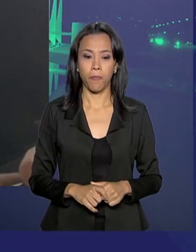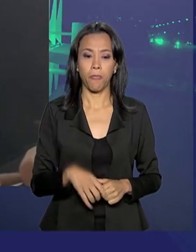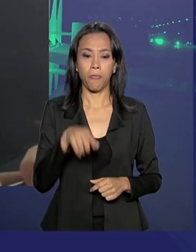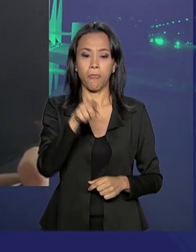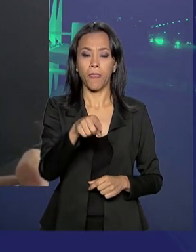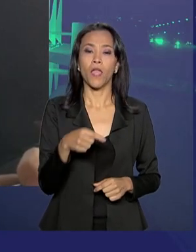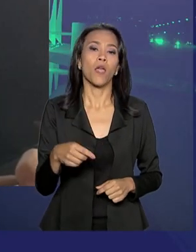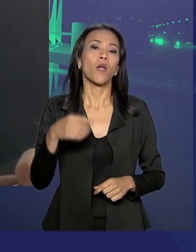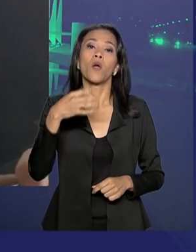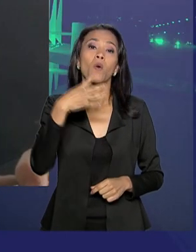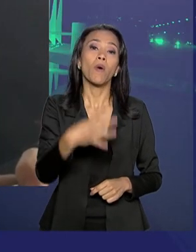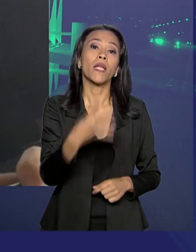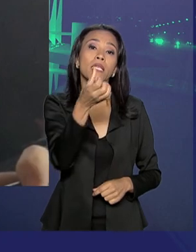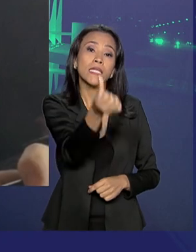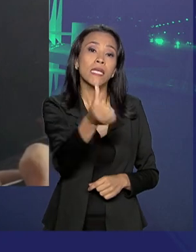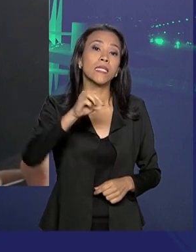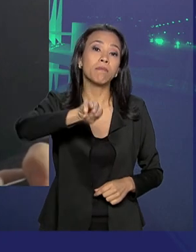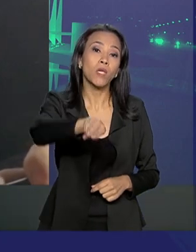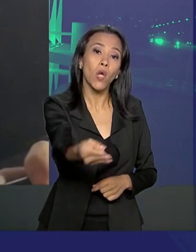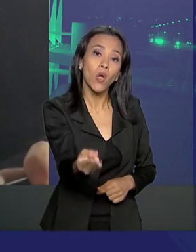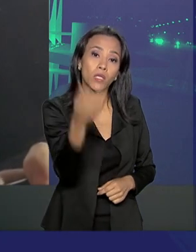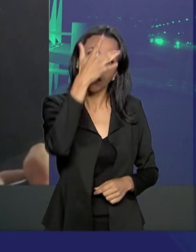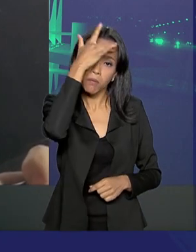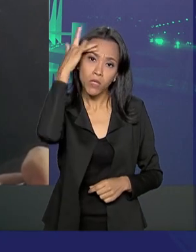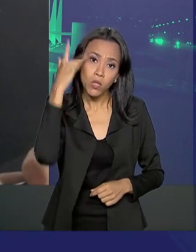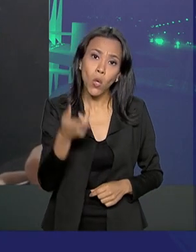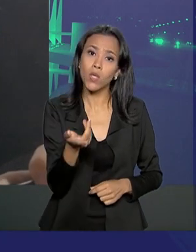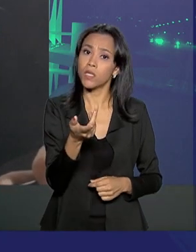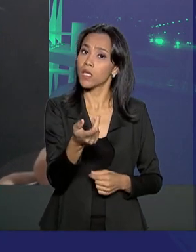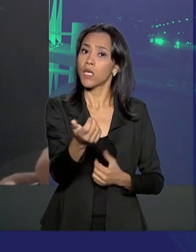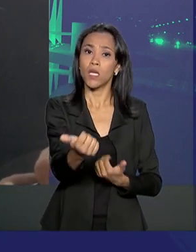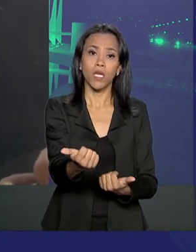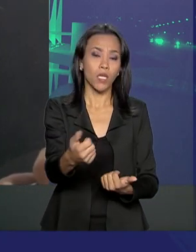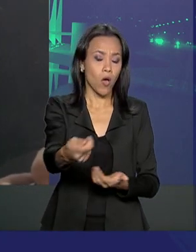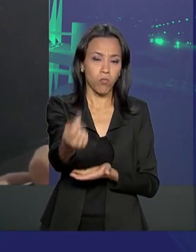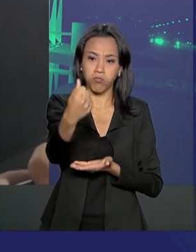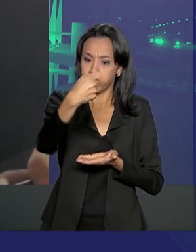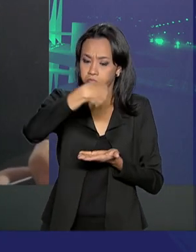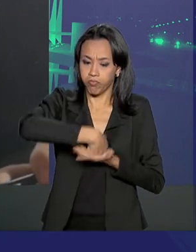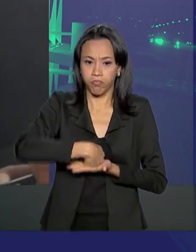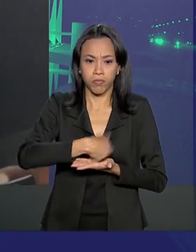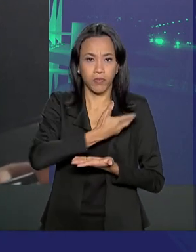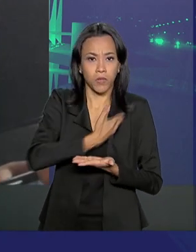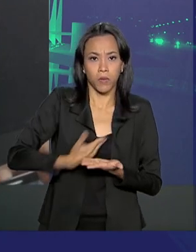46 milhões no novo logótipo do concelho